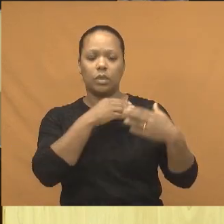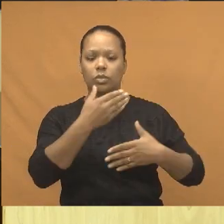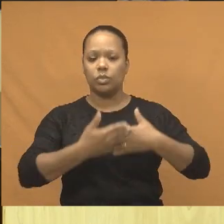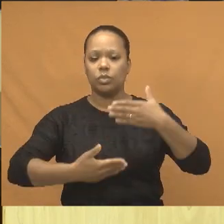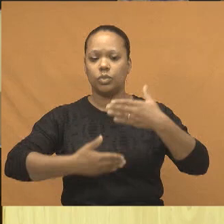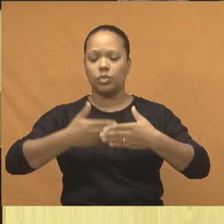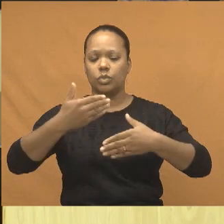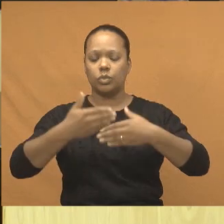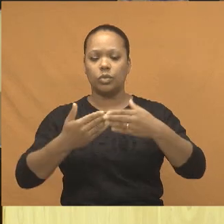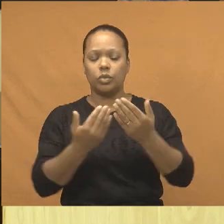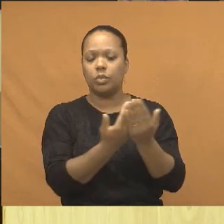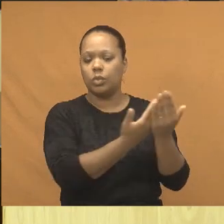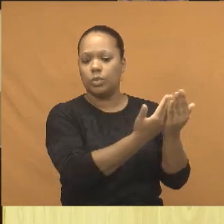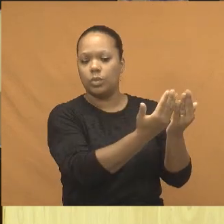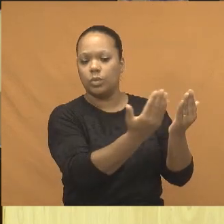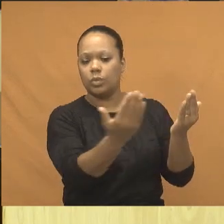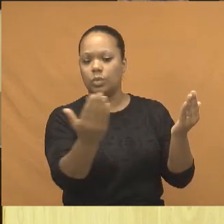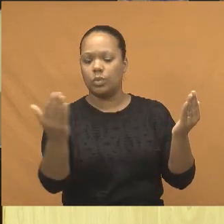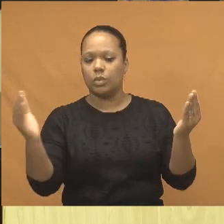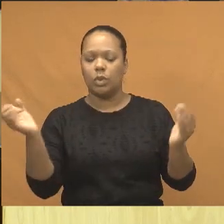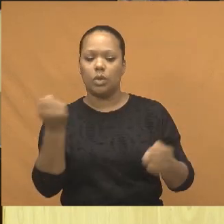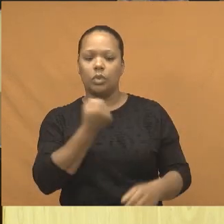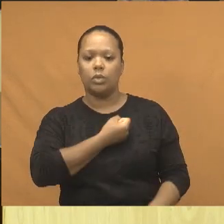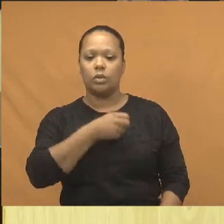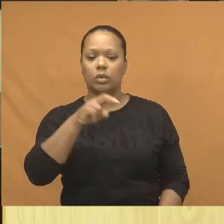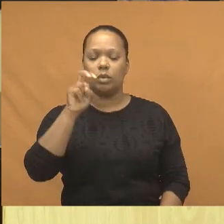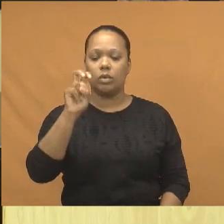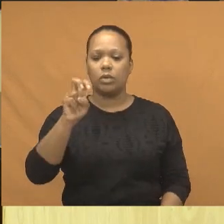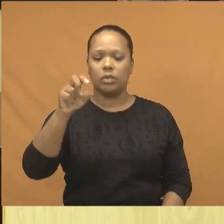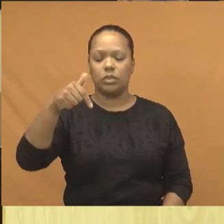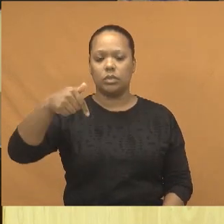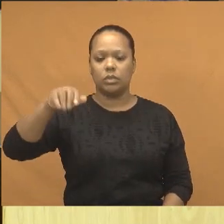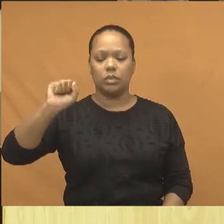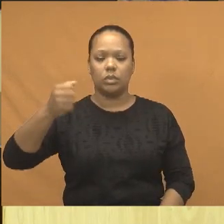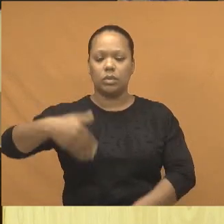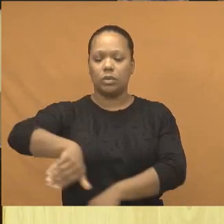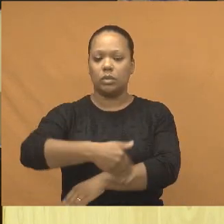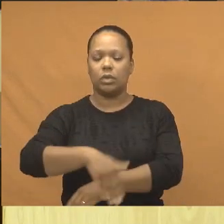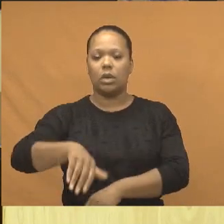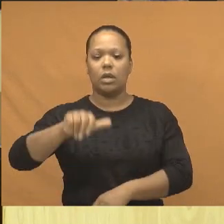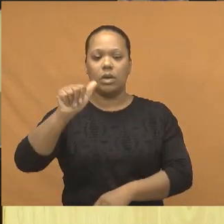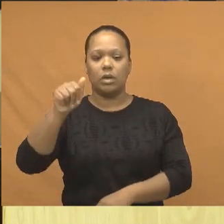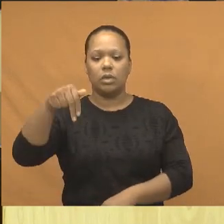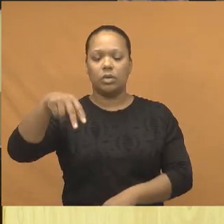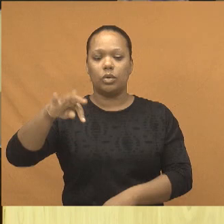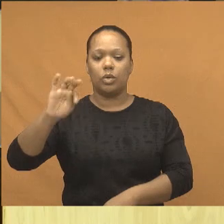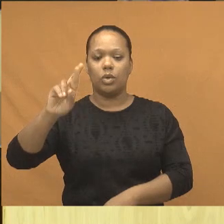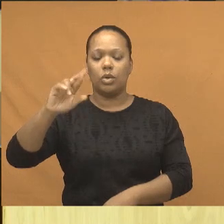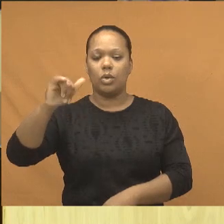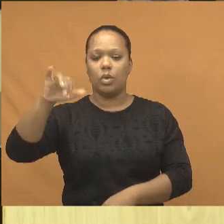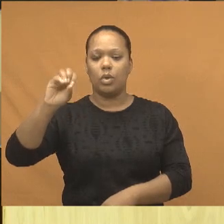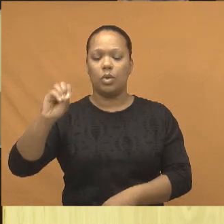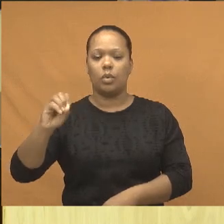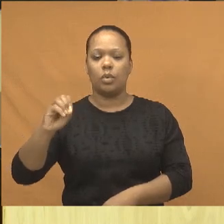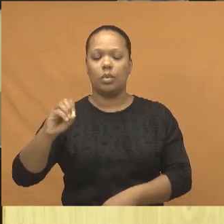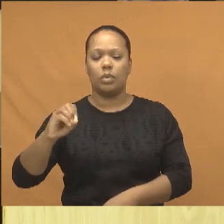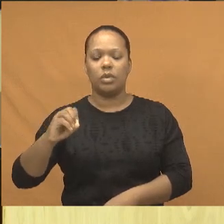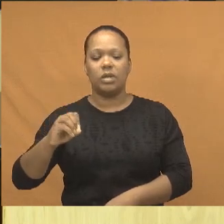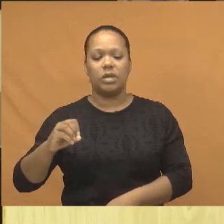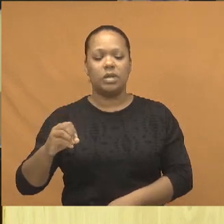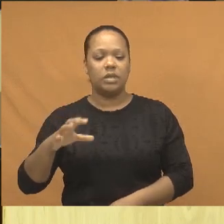de muro de arrimo em frente ao número 578 da rua Antônio de Oliveira Filho, no bairro Cidade Nova